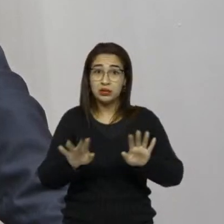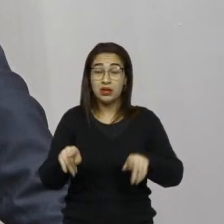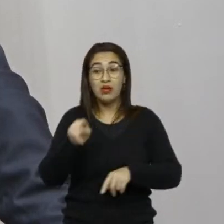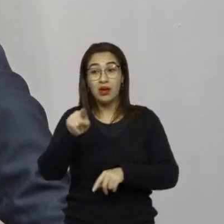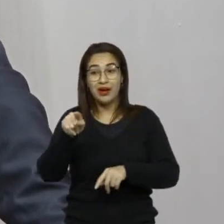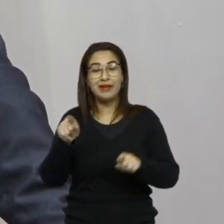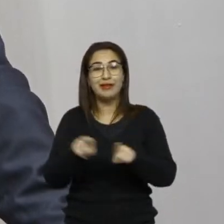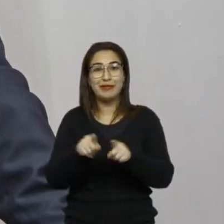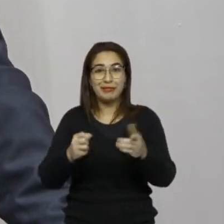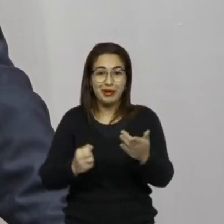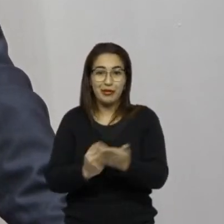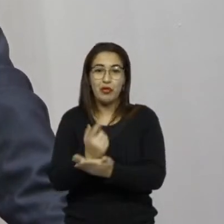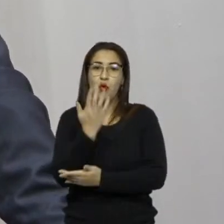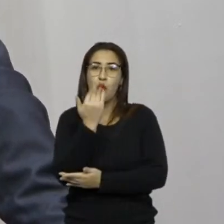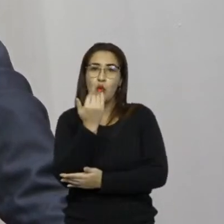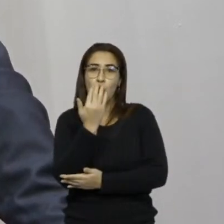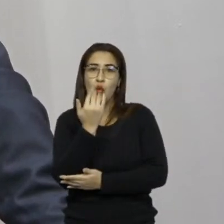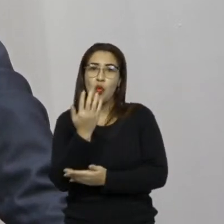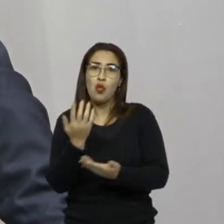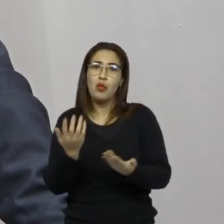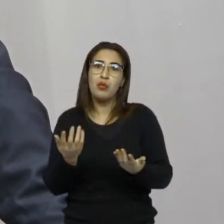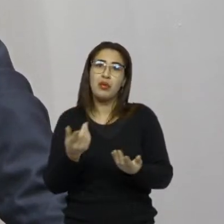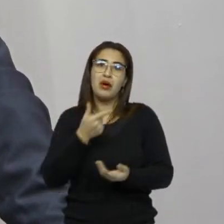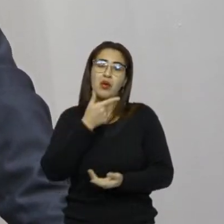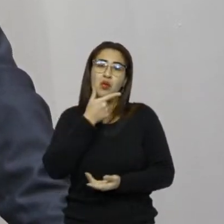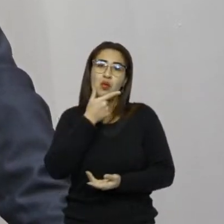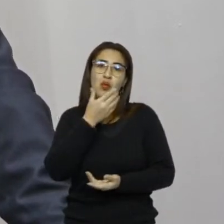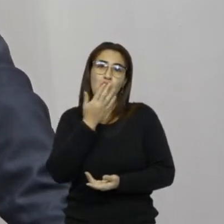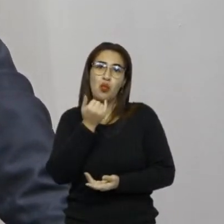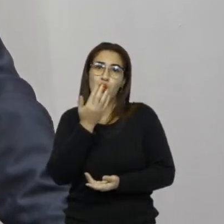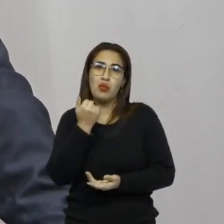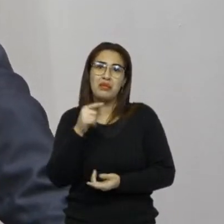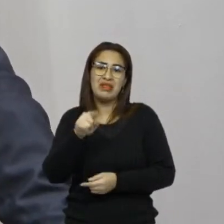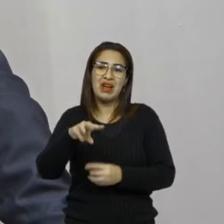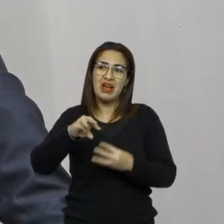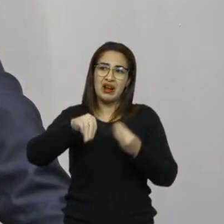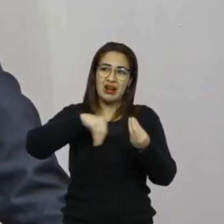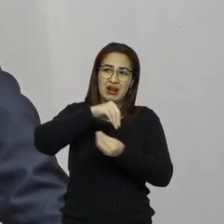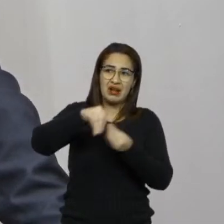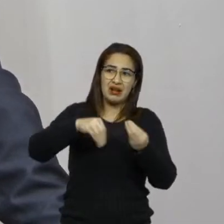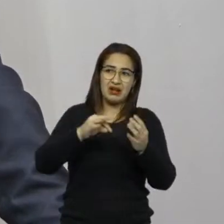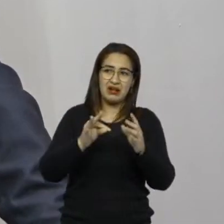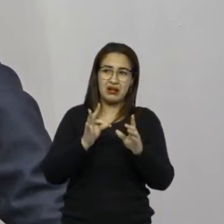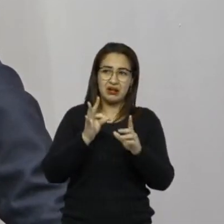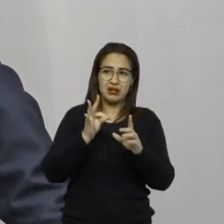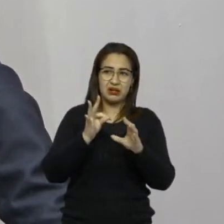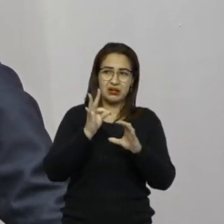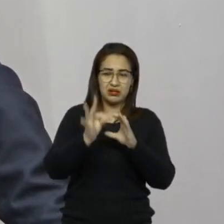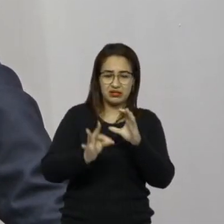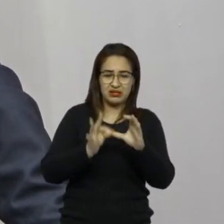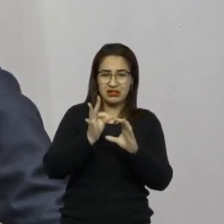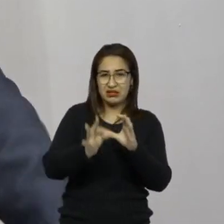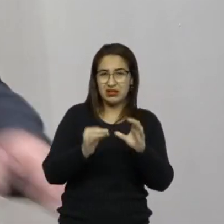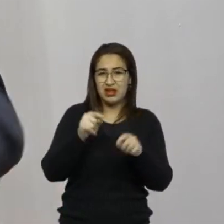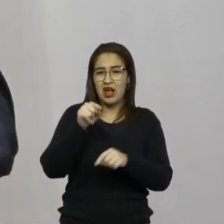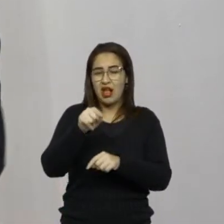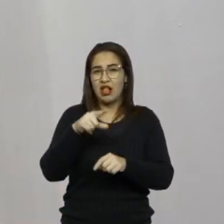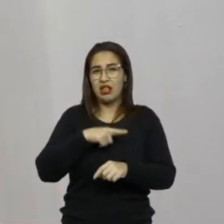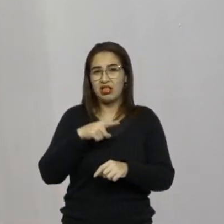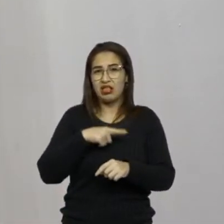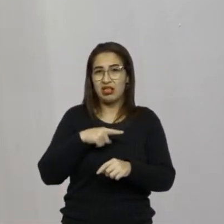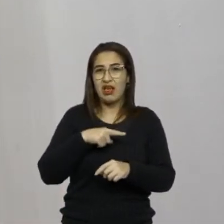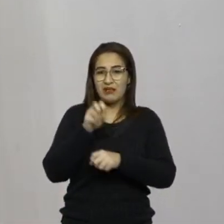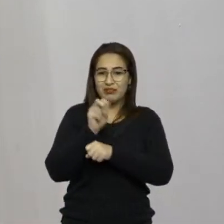consumidores. Uma comida transgênica, que ela contém resíduos de agrotóxicos. Isso